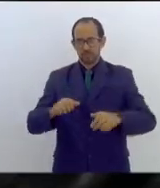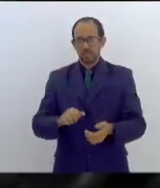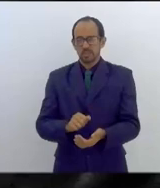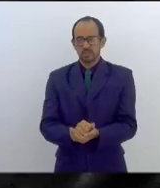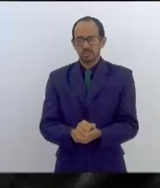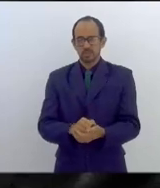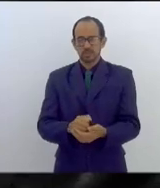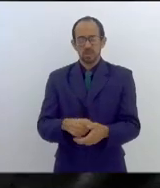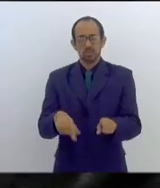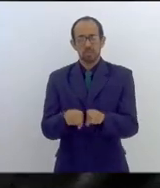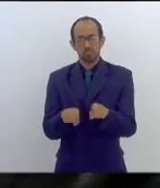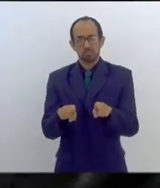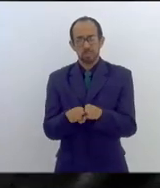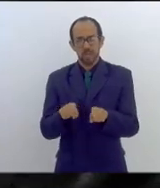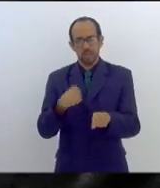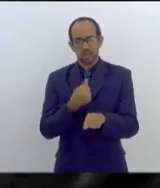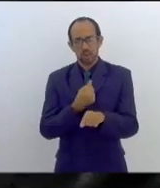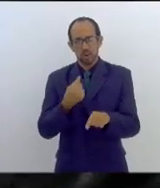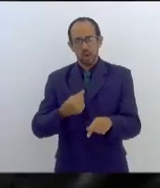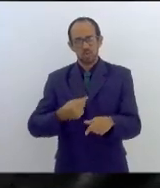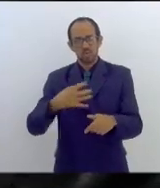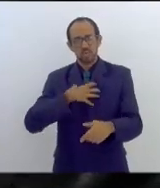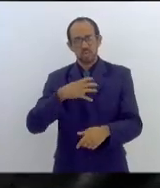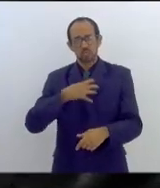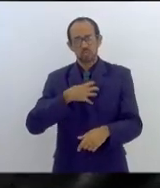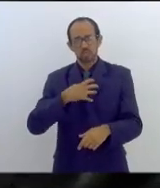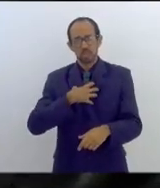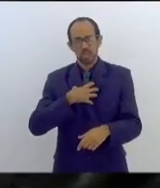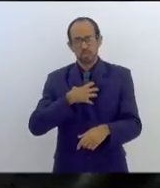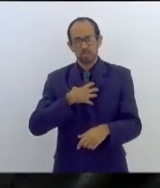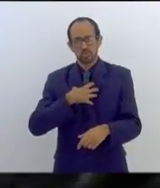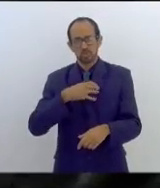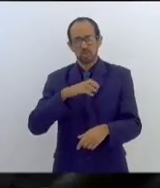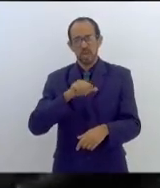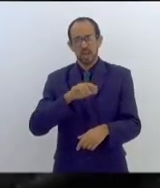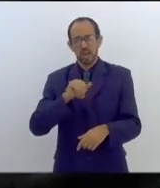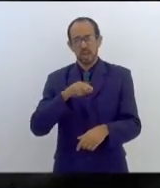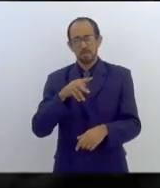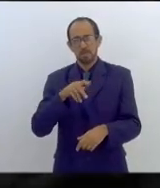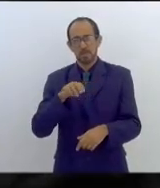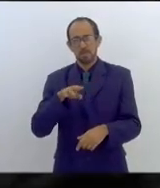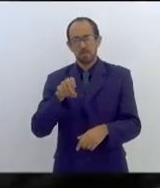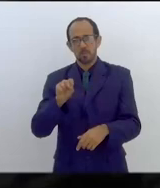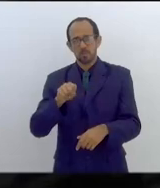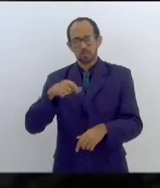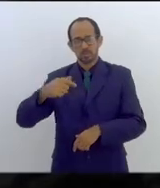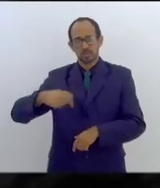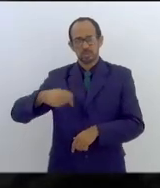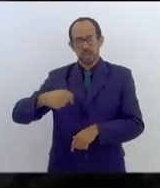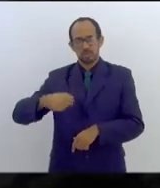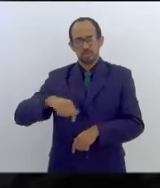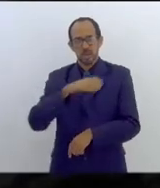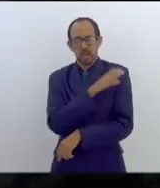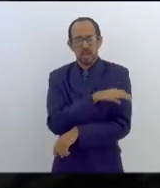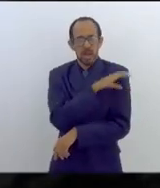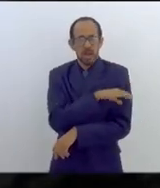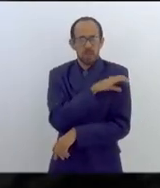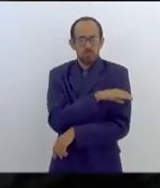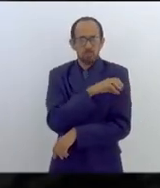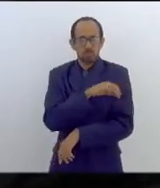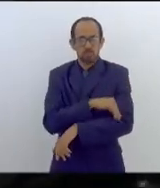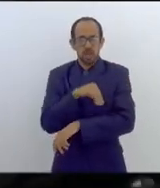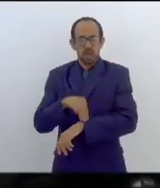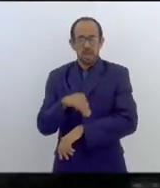nossa solidariedade, em especial a situação de Carapebus, Macabu, Quissamã, Campos,